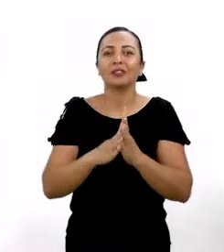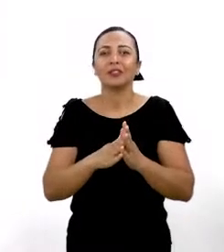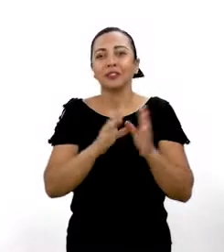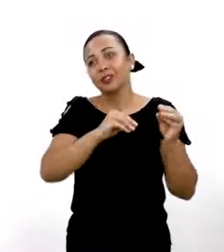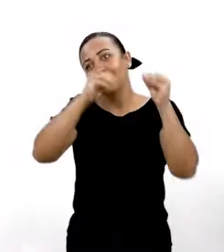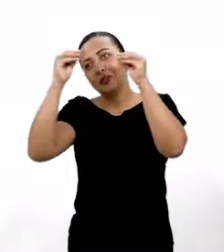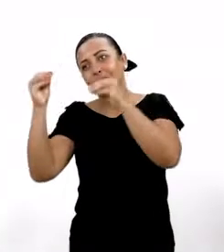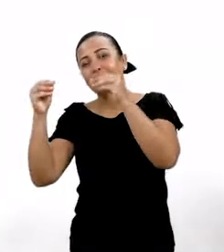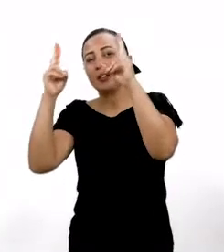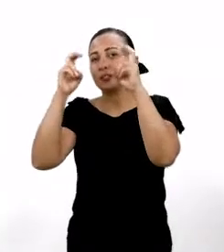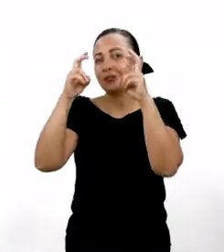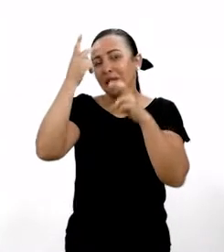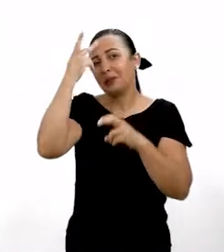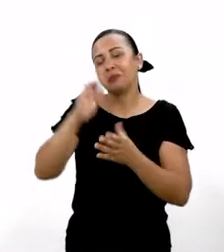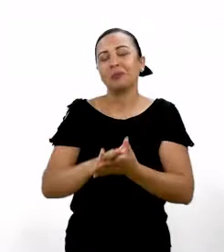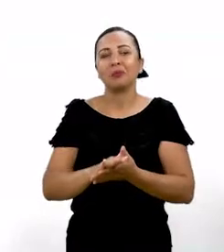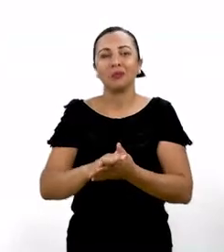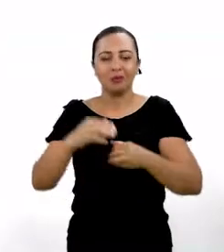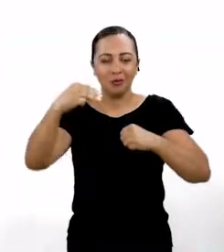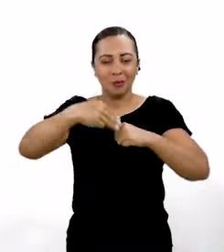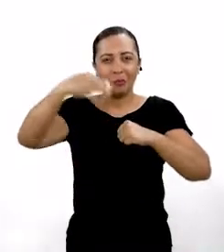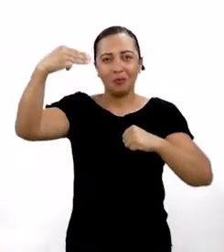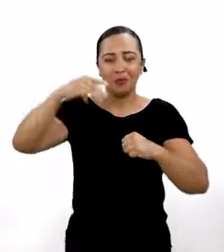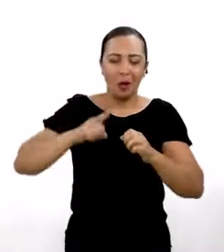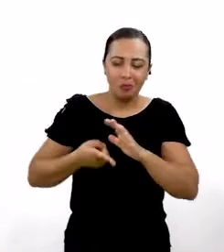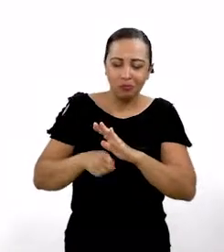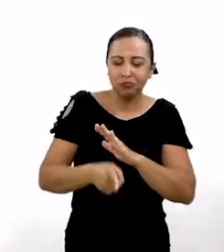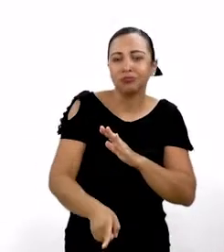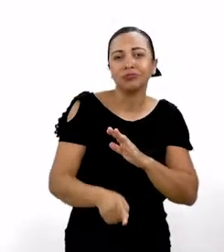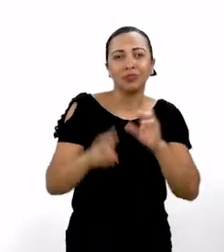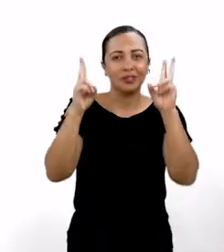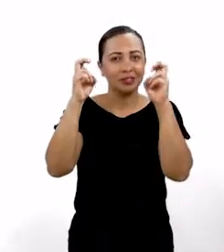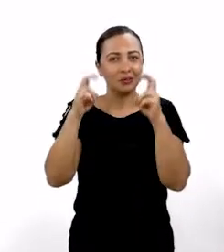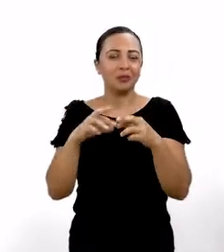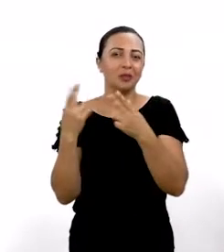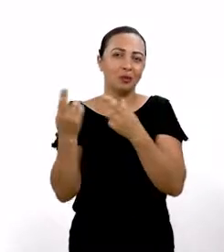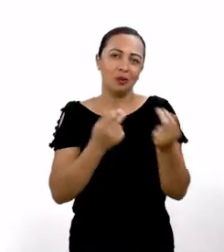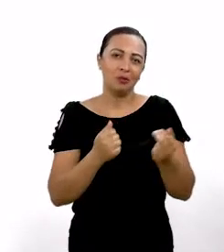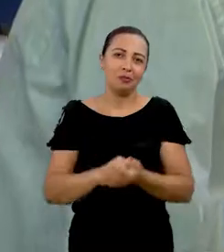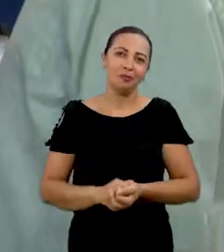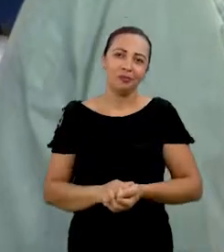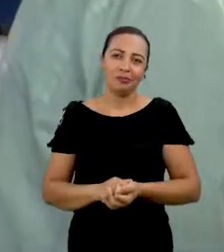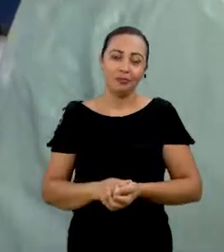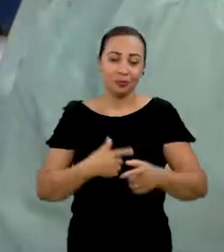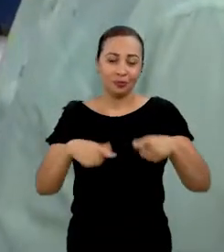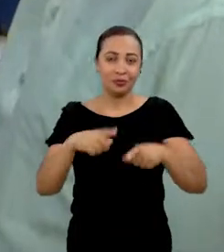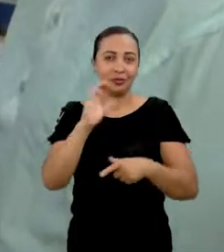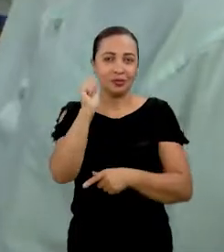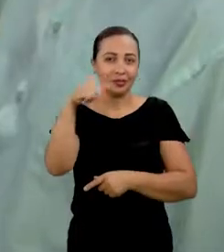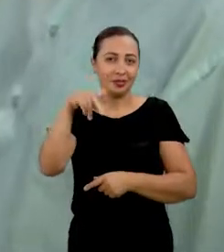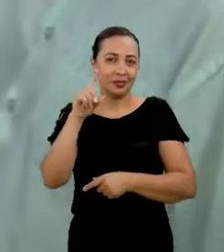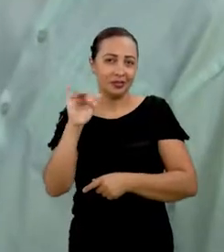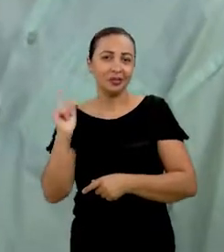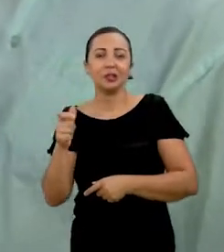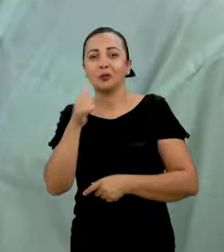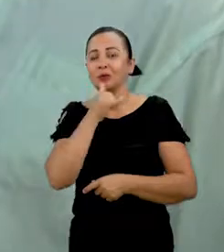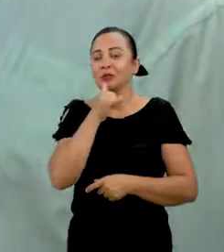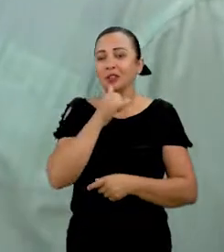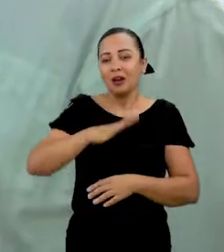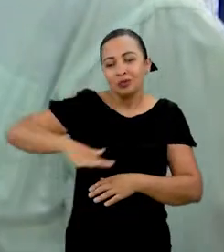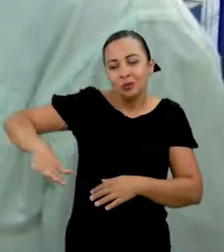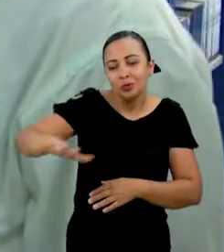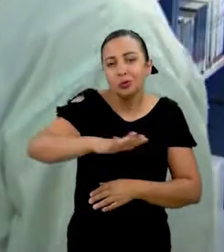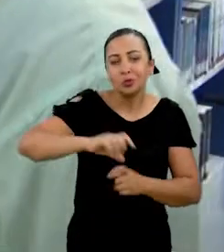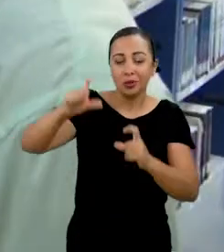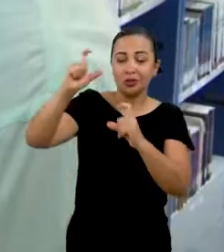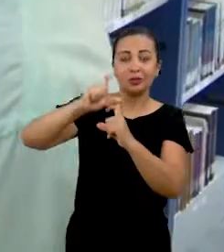a temática para o mestrado, né, aprofundando na mesma temática. O trabalho da Cândida, por exemplo, é um trabalho